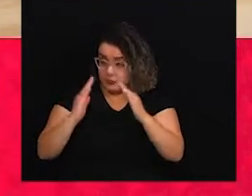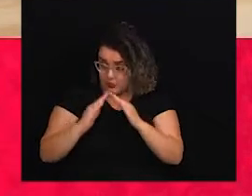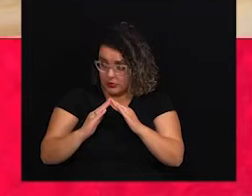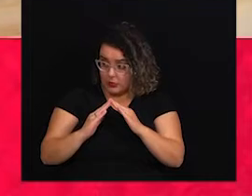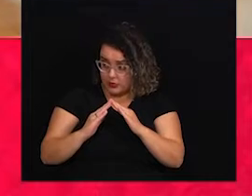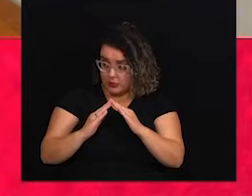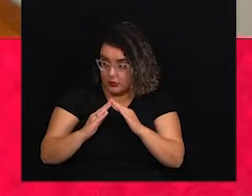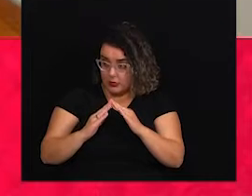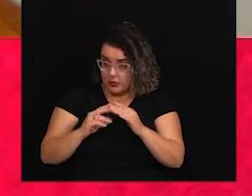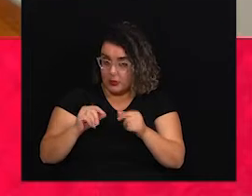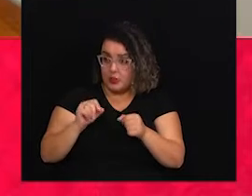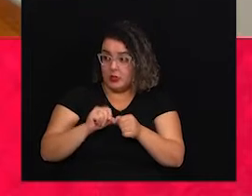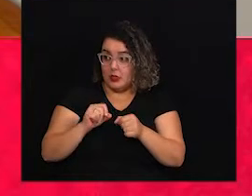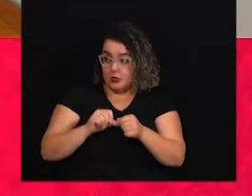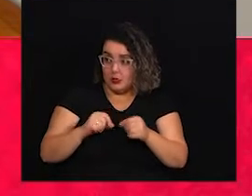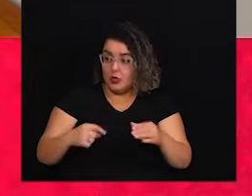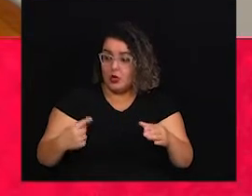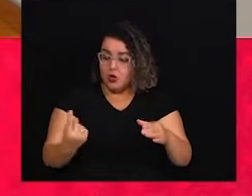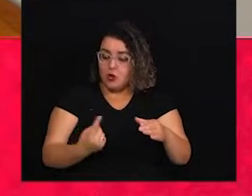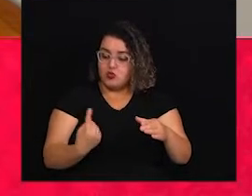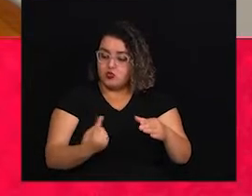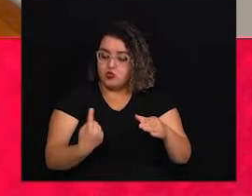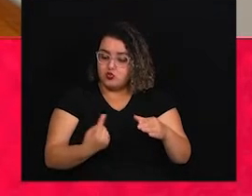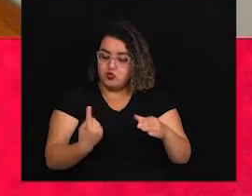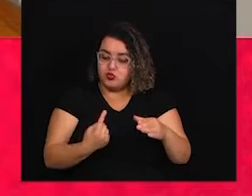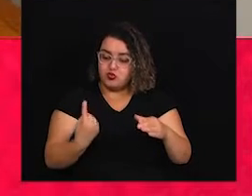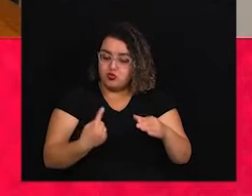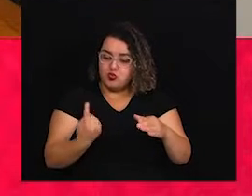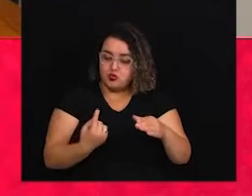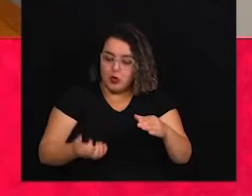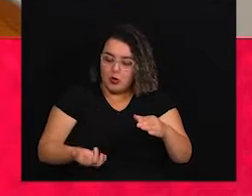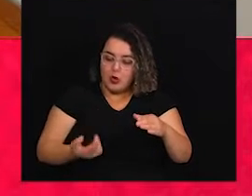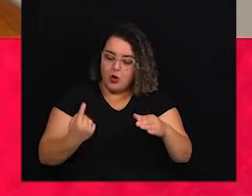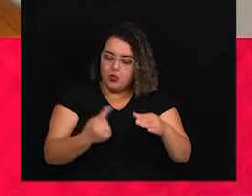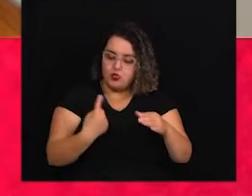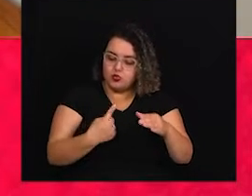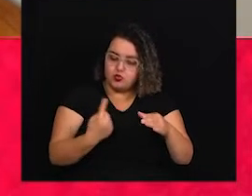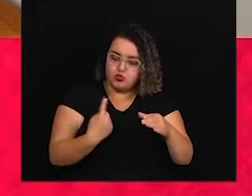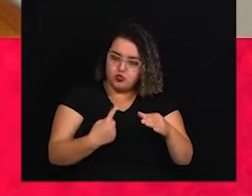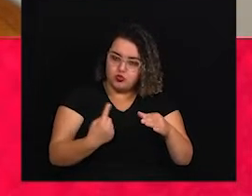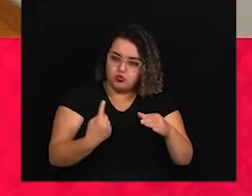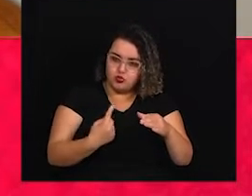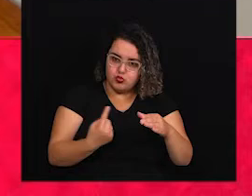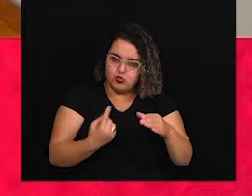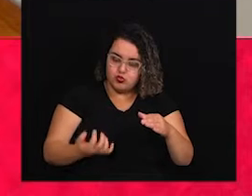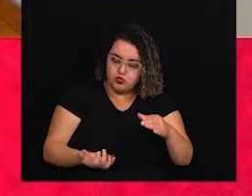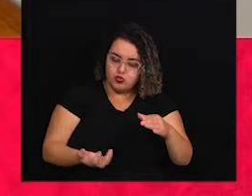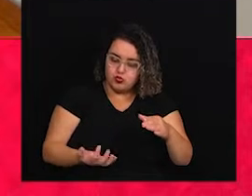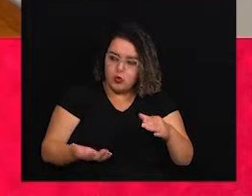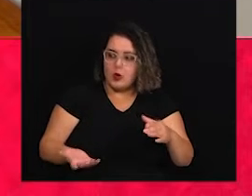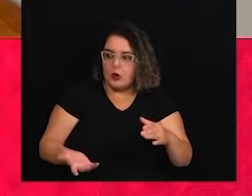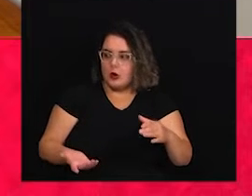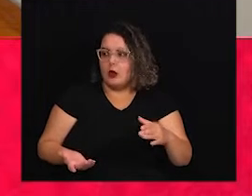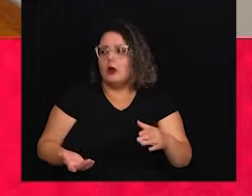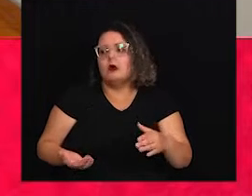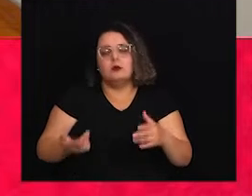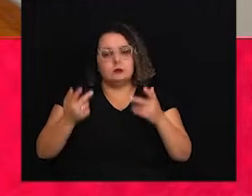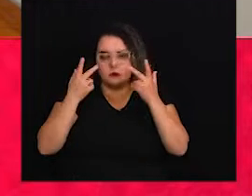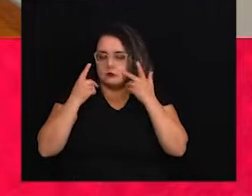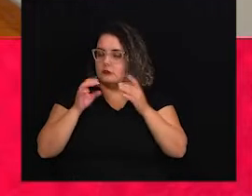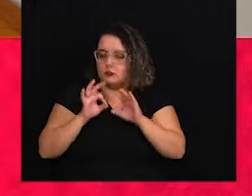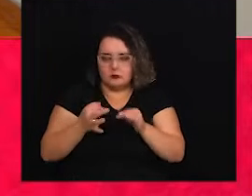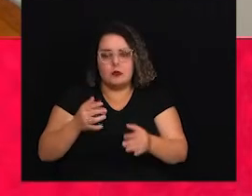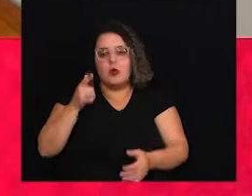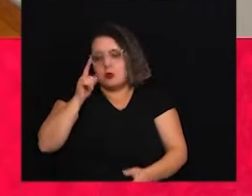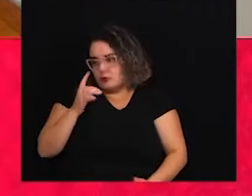Certo, mas em casa, vamos fazer lá na panela de pressão, da maneira mais... Simples e tradicional que a gente conhece, e né?